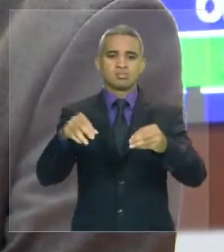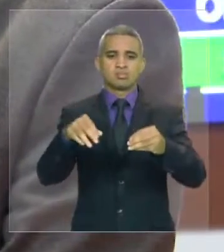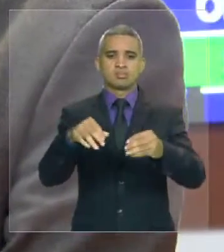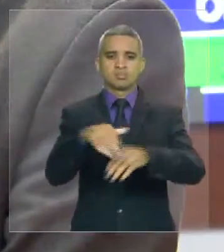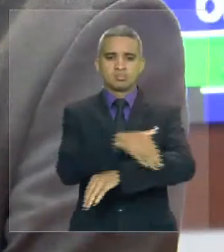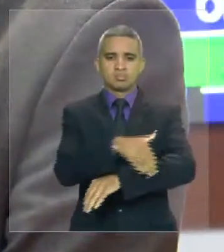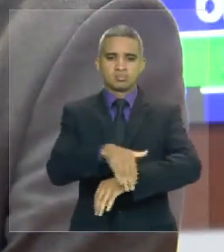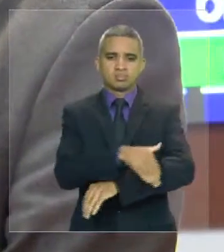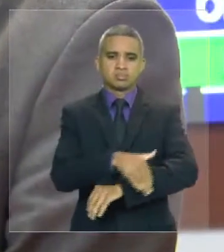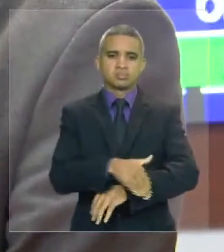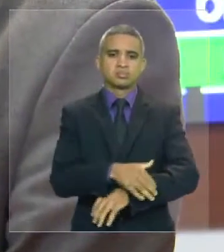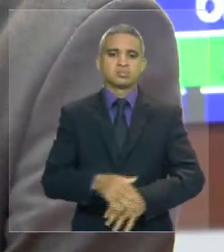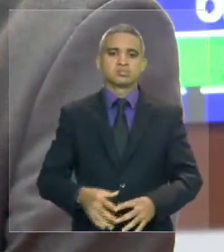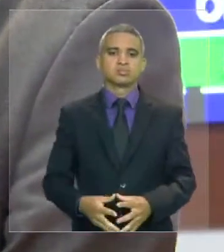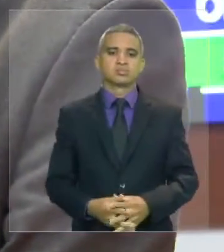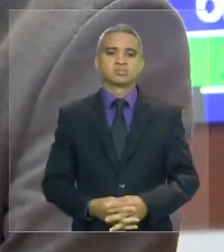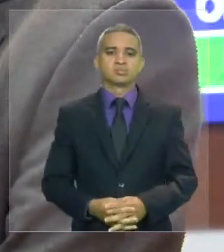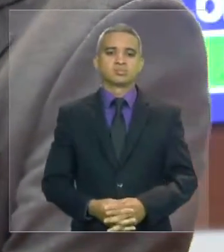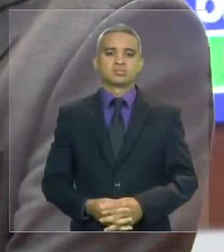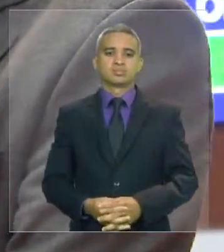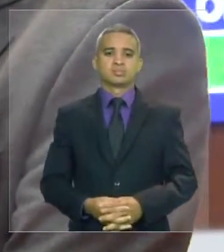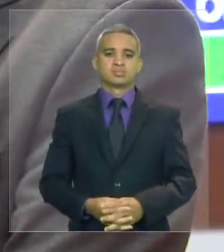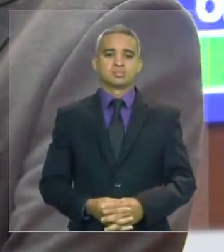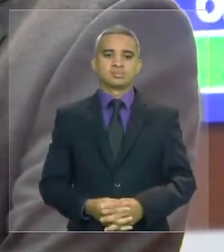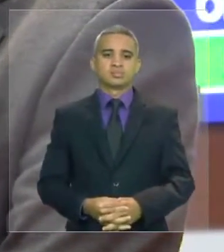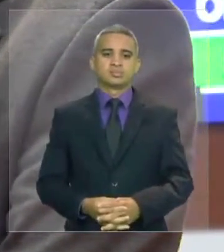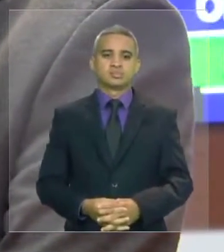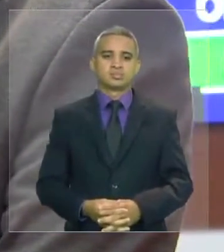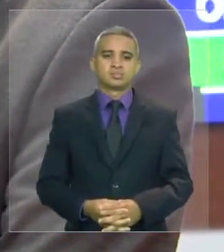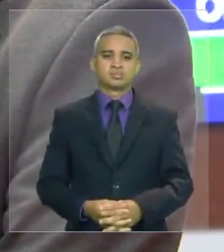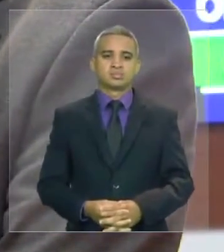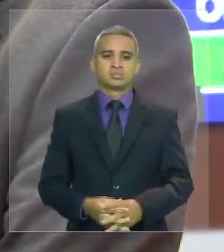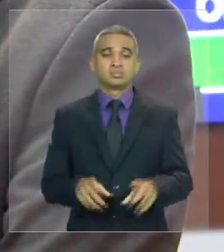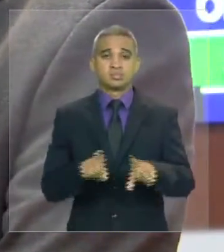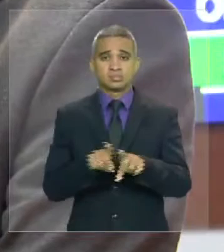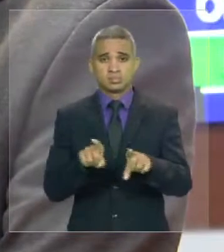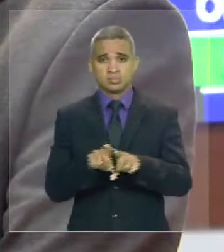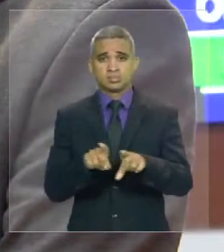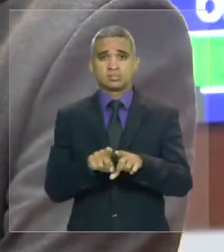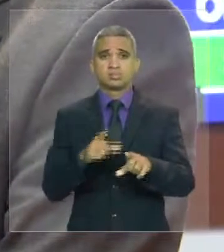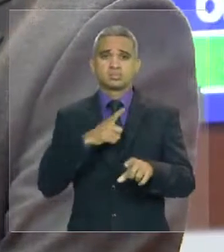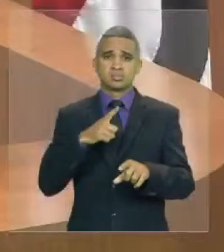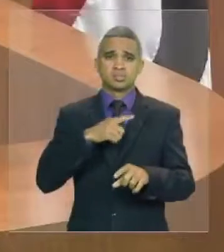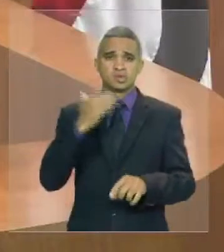está funcionando já os tapa-buracos da região.